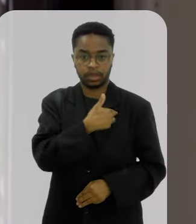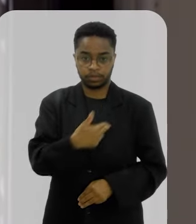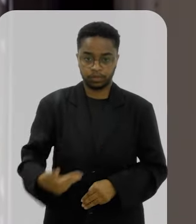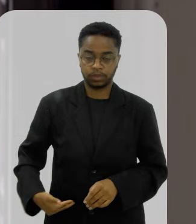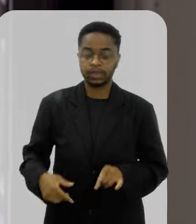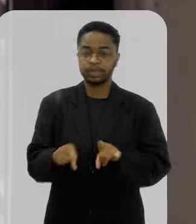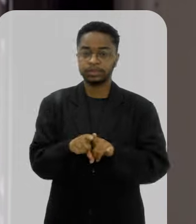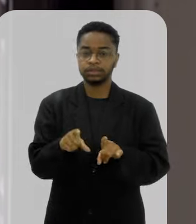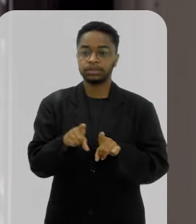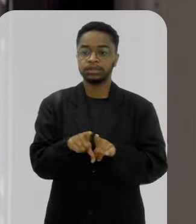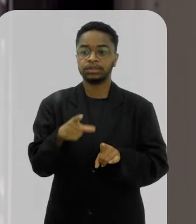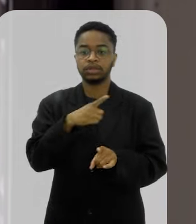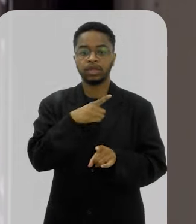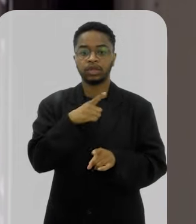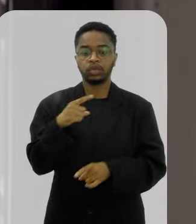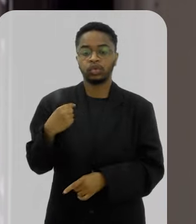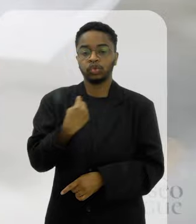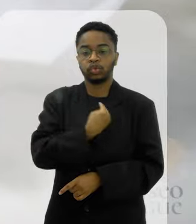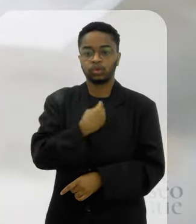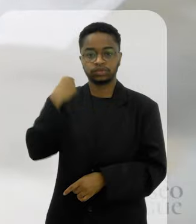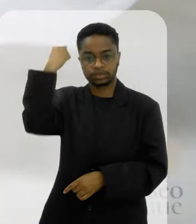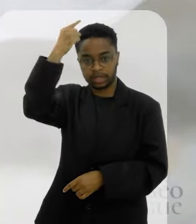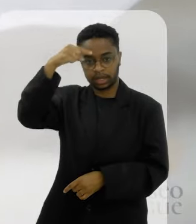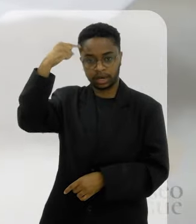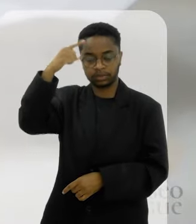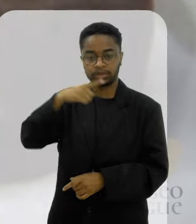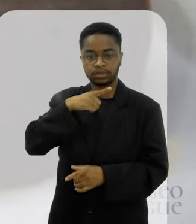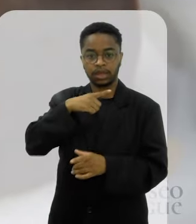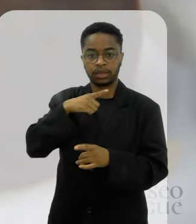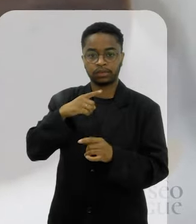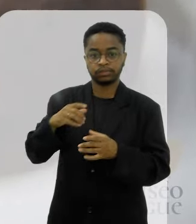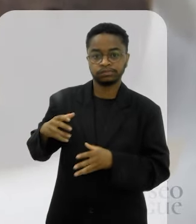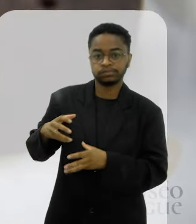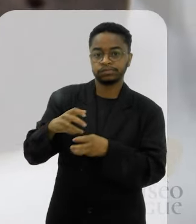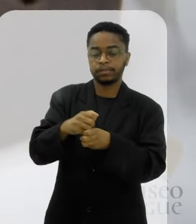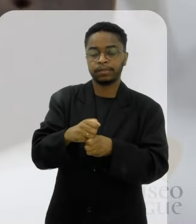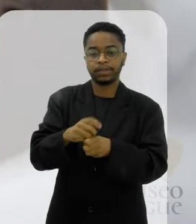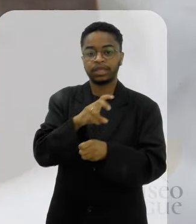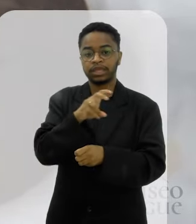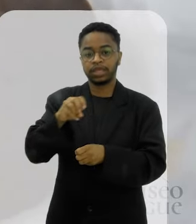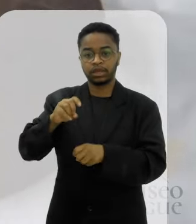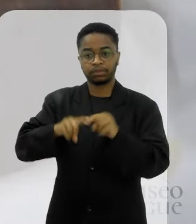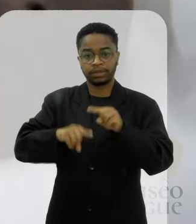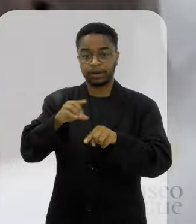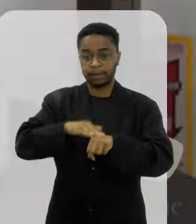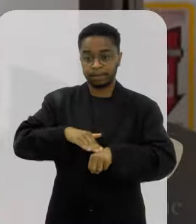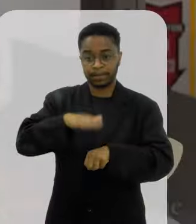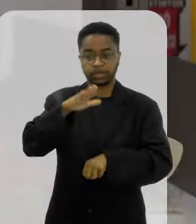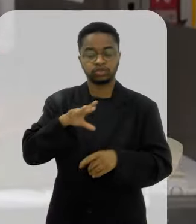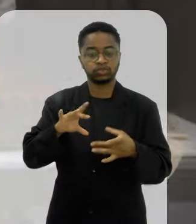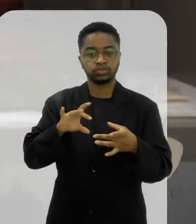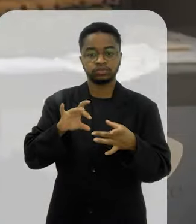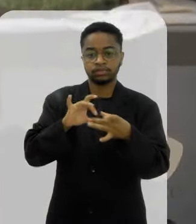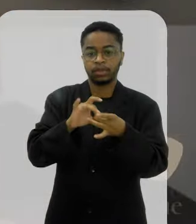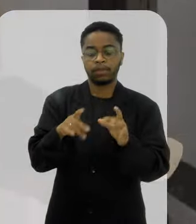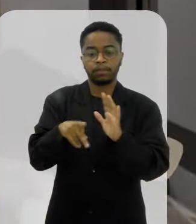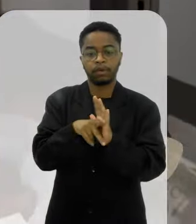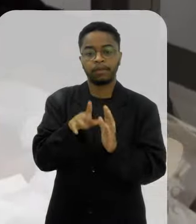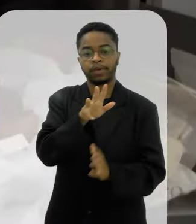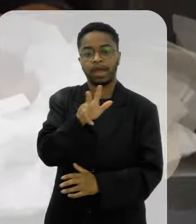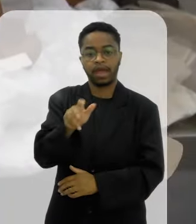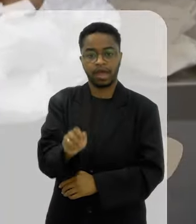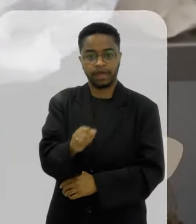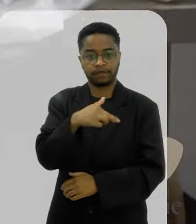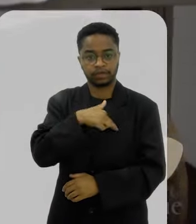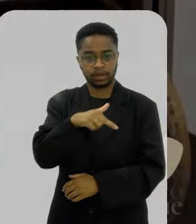República passa a contar também com o acervo Nosso Sagrado, que é constituído por uma coleção de mais de 500 peças afro-religiosas